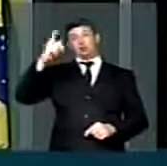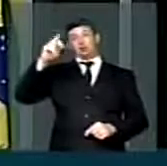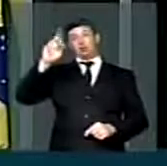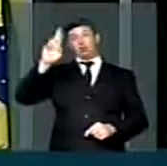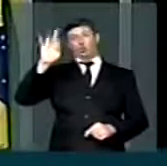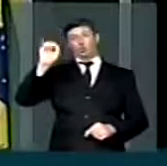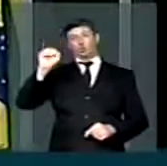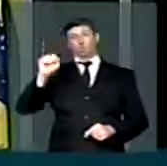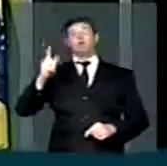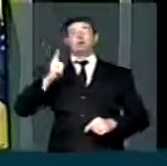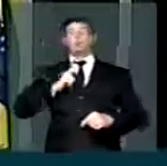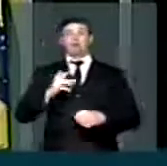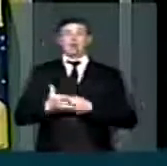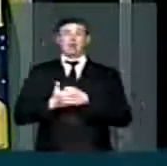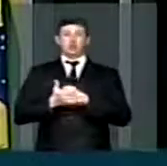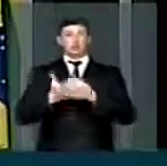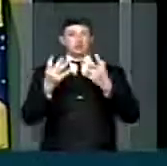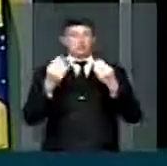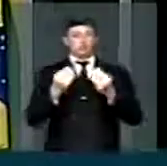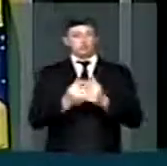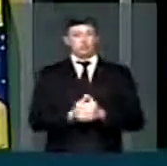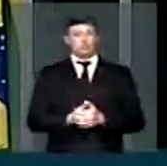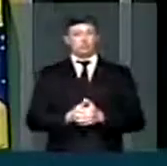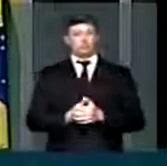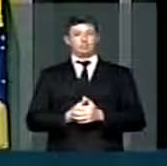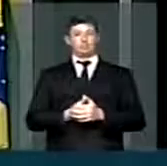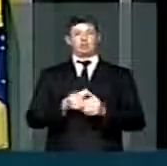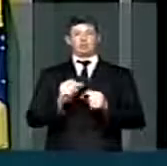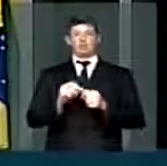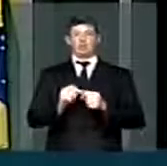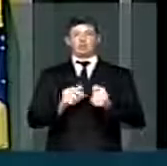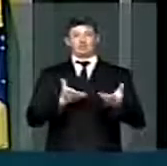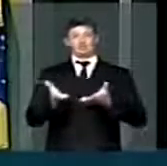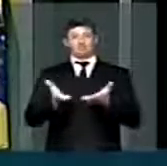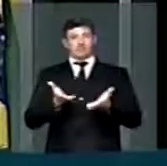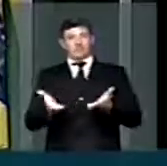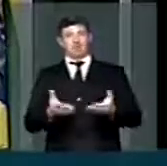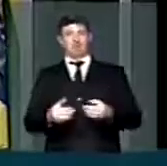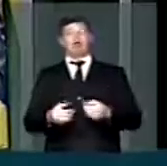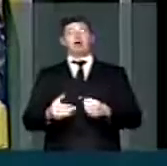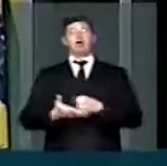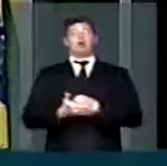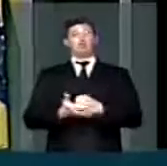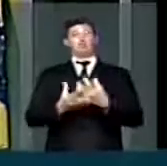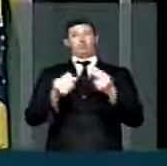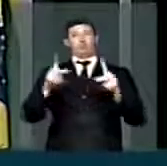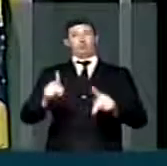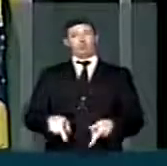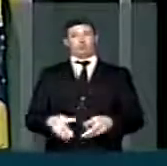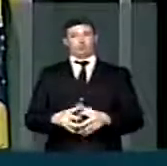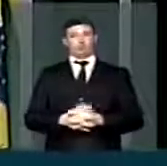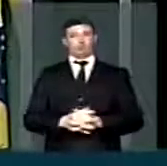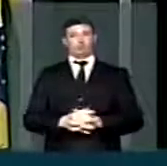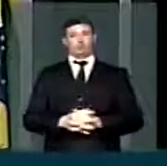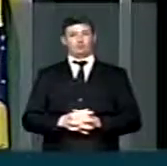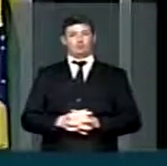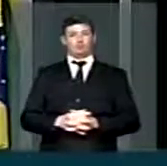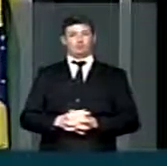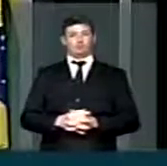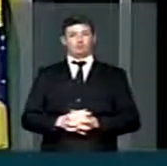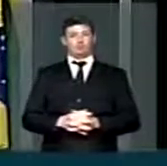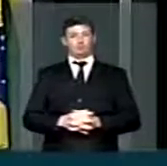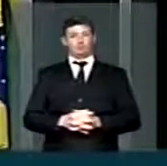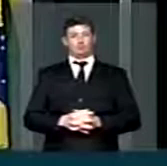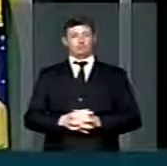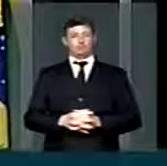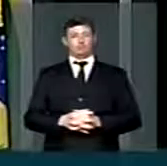Velho, mas também em Guajará-Mirim, tem prestado de solidariedade a toda essa população. Nosso povo, como